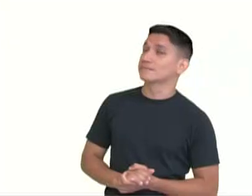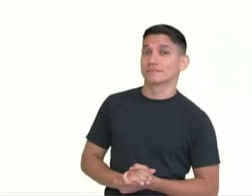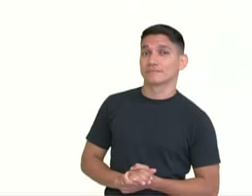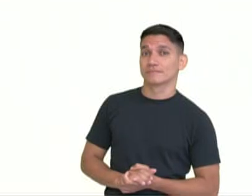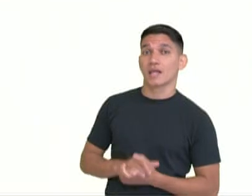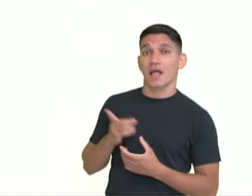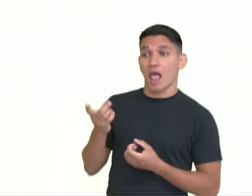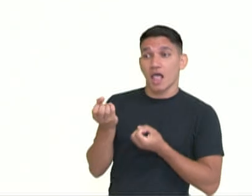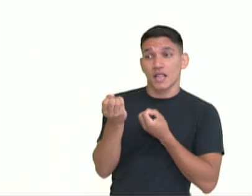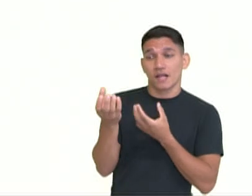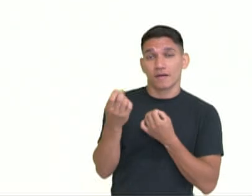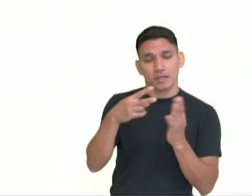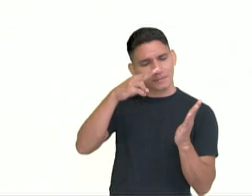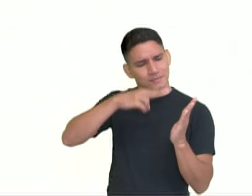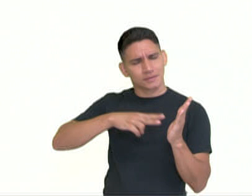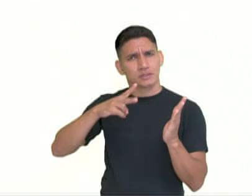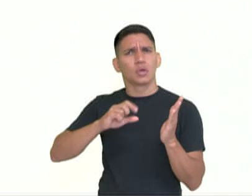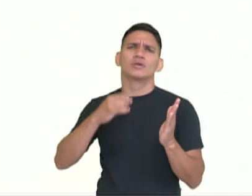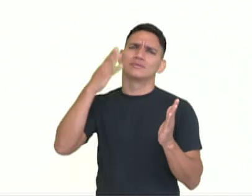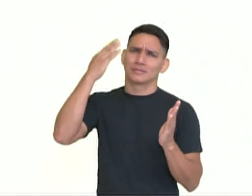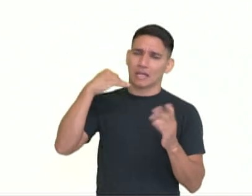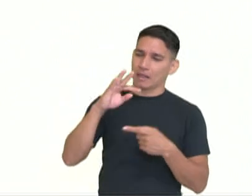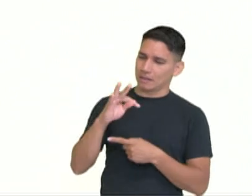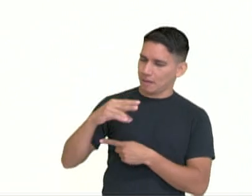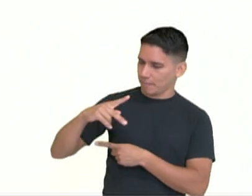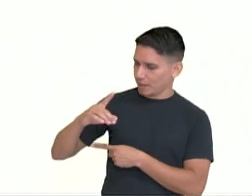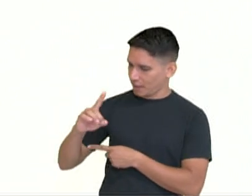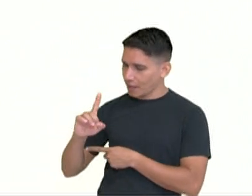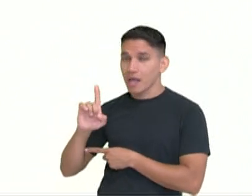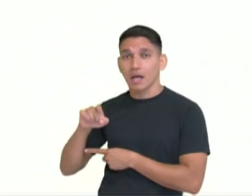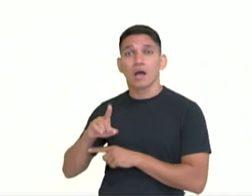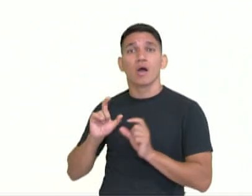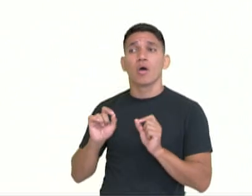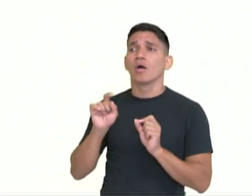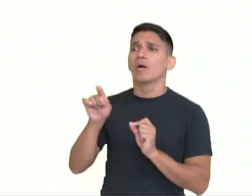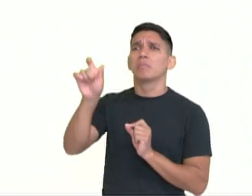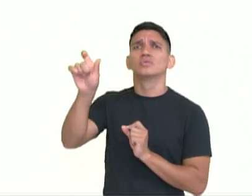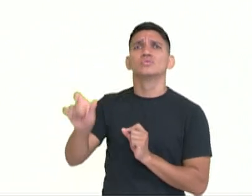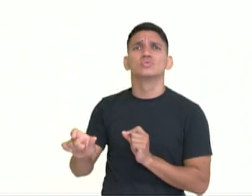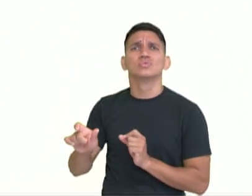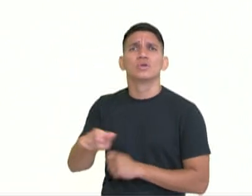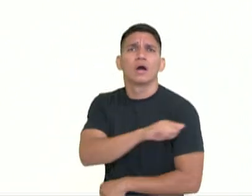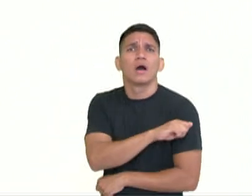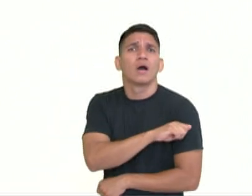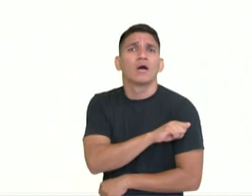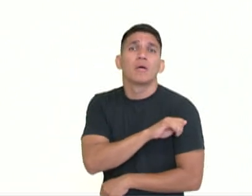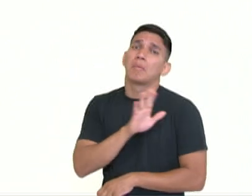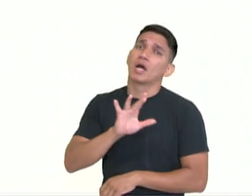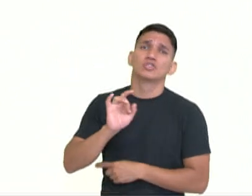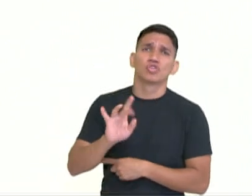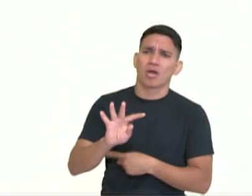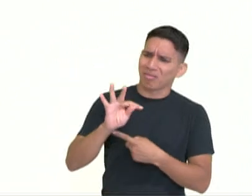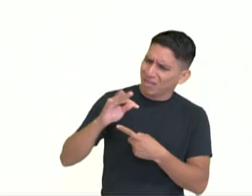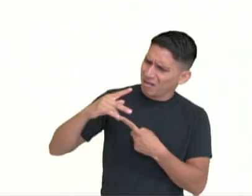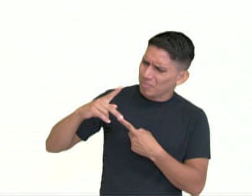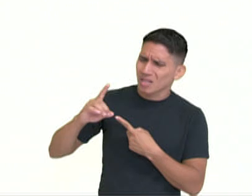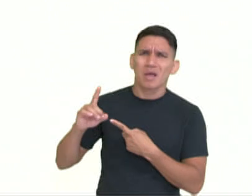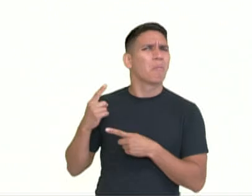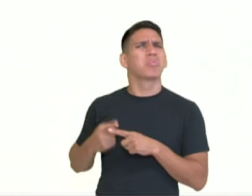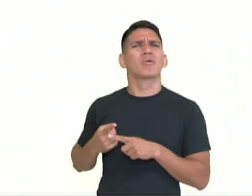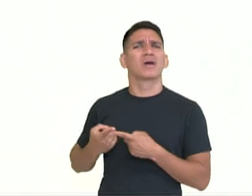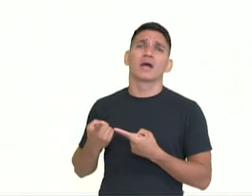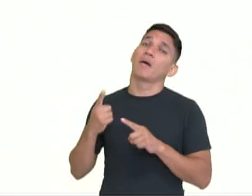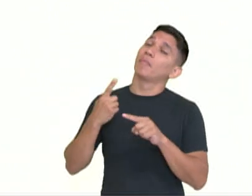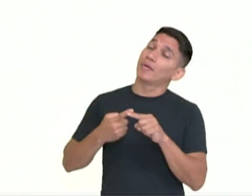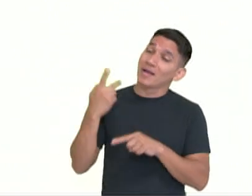Nessa notícia que lemos, sabemos que TPD se trata de uma estudante, porém foram colocadas somente as iniciais. Por quê? Porque se trata de